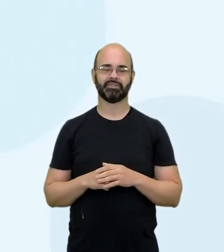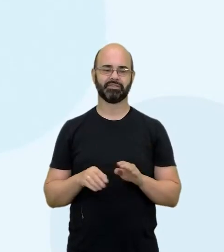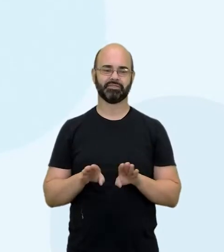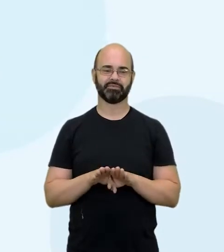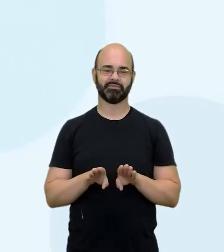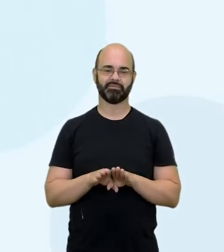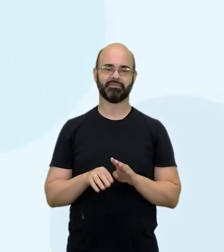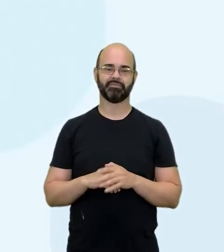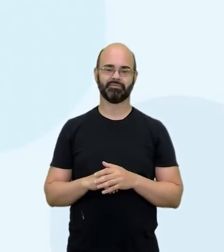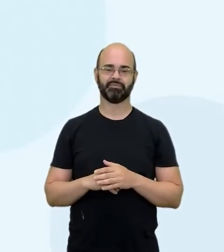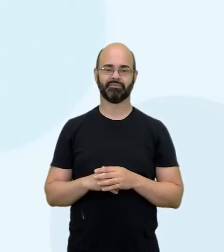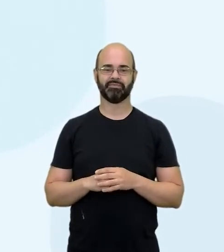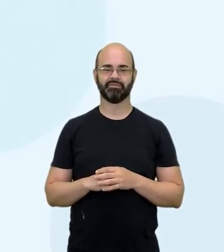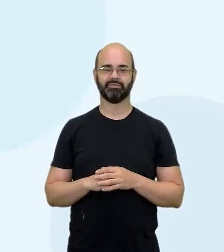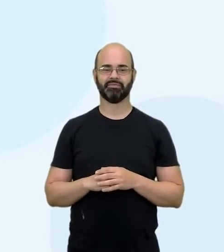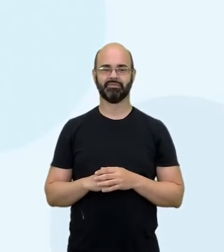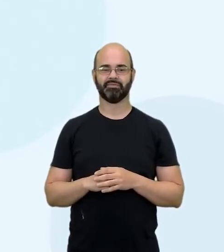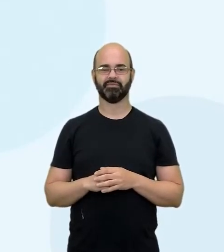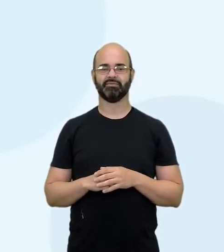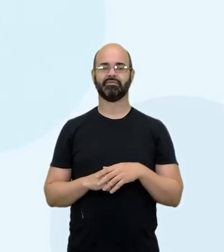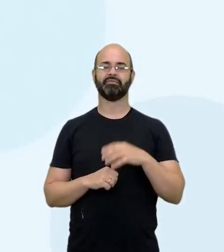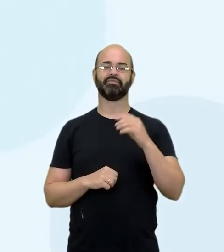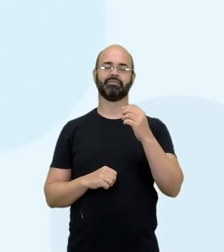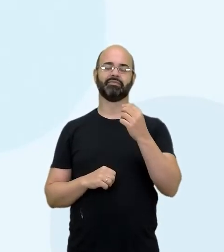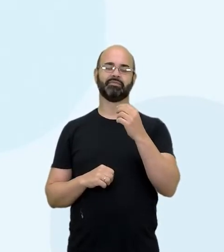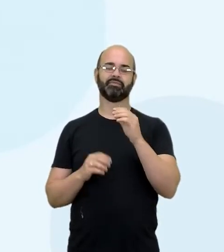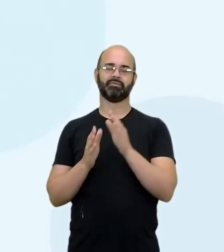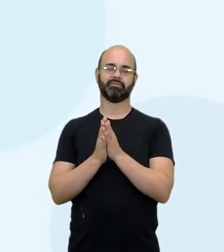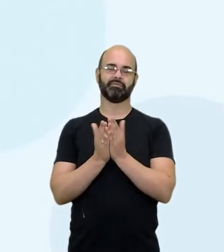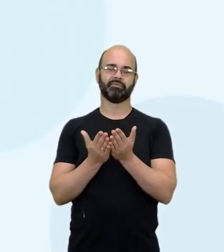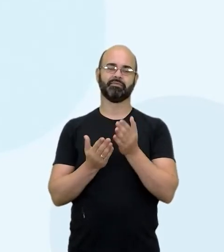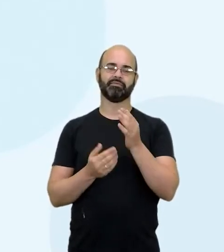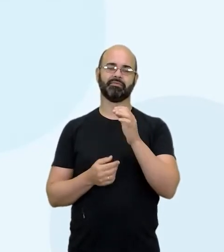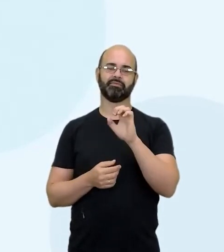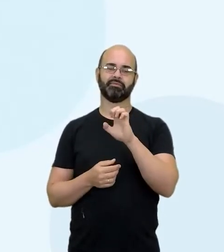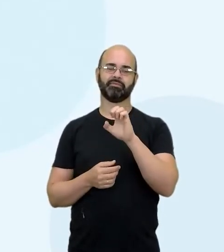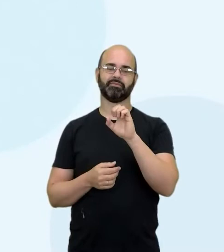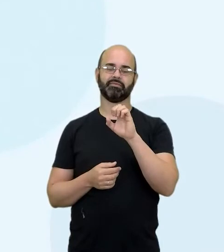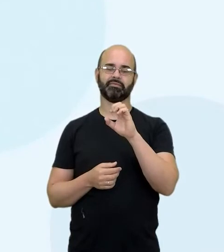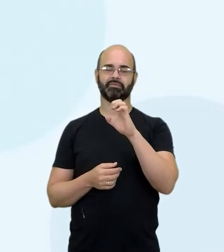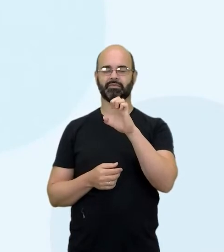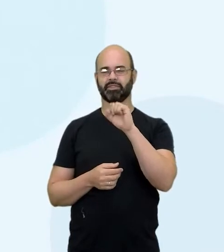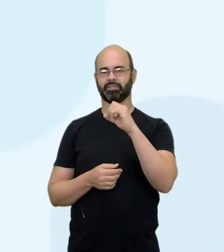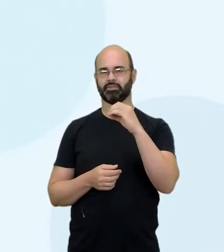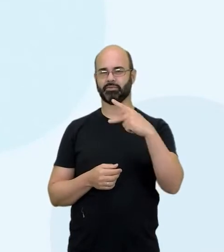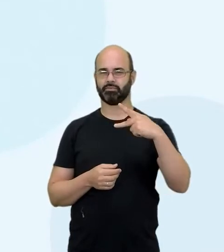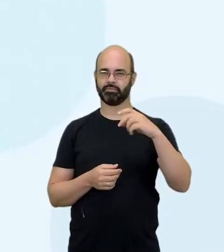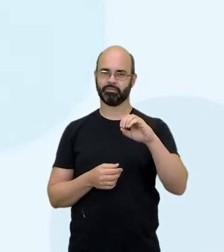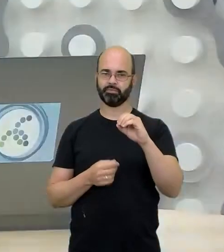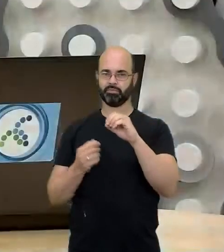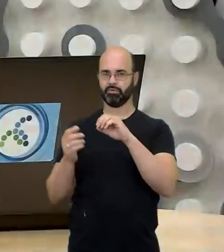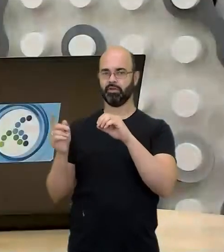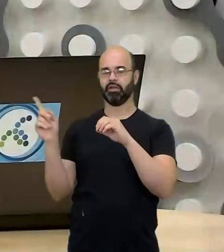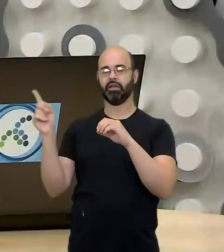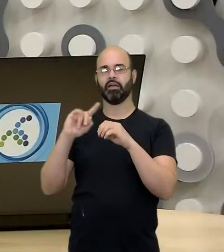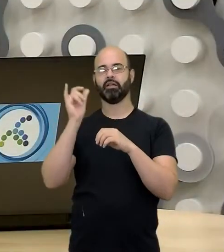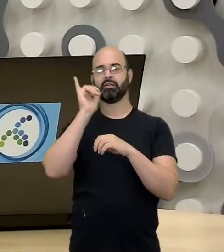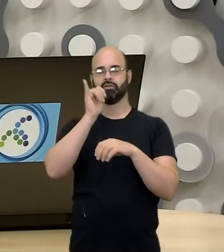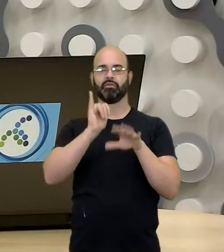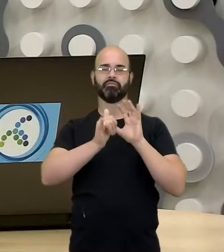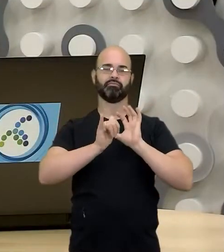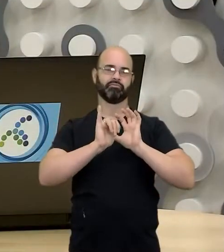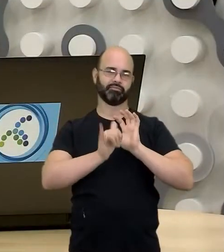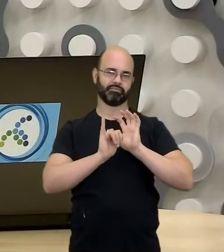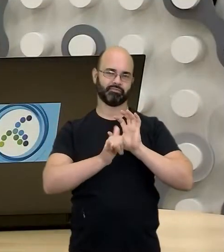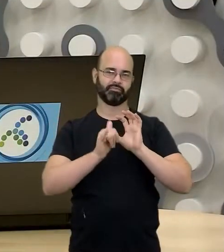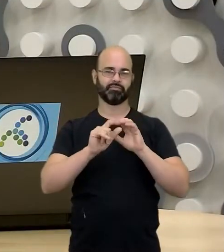algumas... as fábulas do Êxopo, eles sempre têm aquela questão da moral, né? São fábulas muito conhecidas, aí